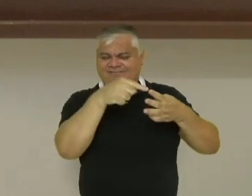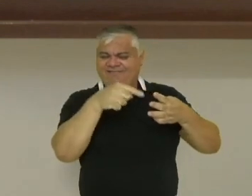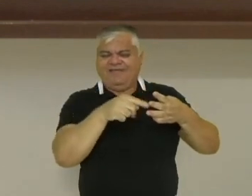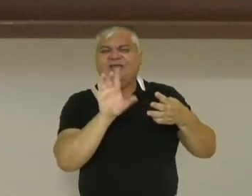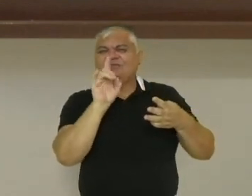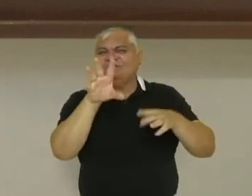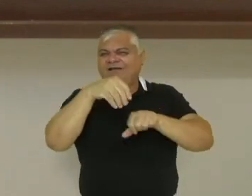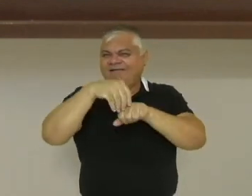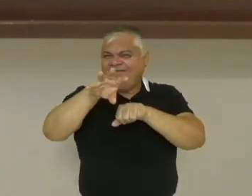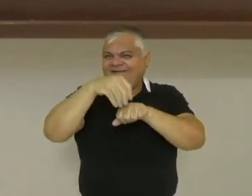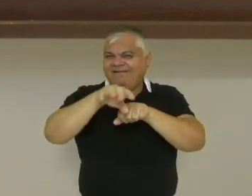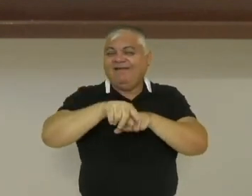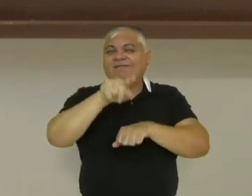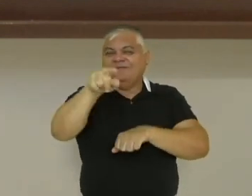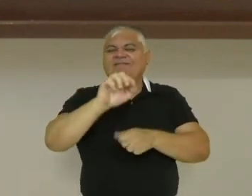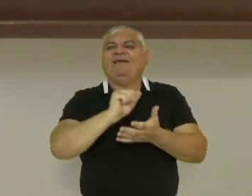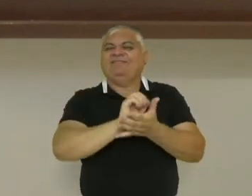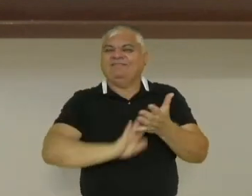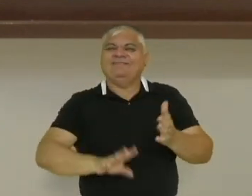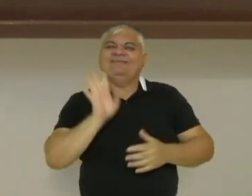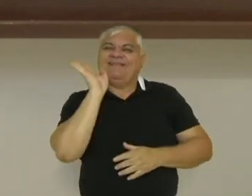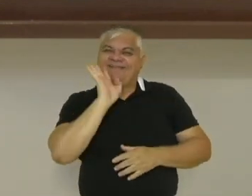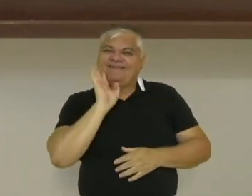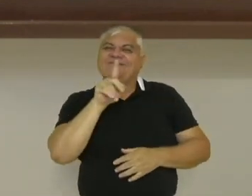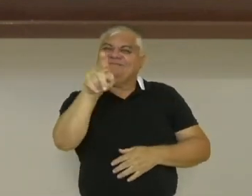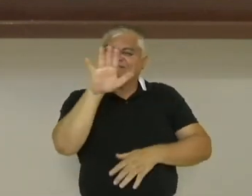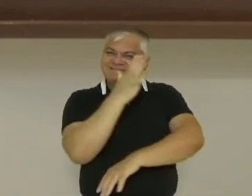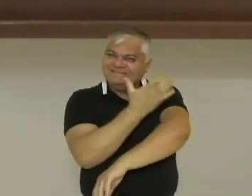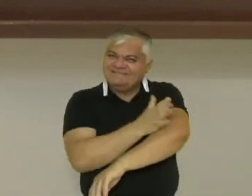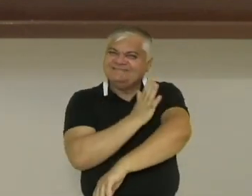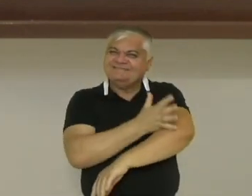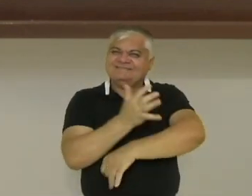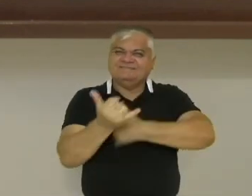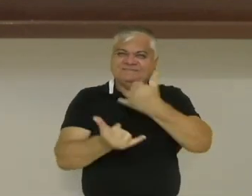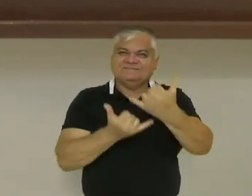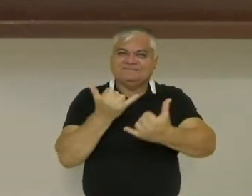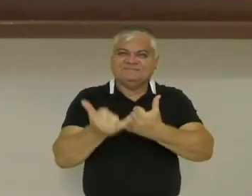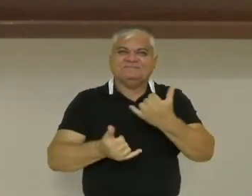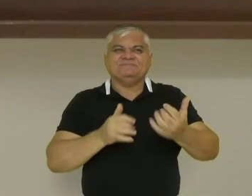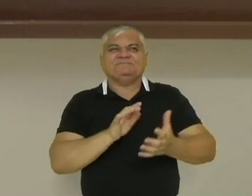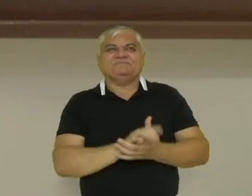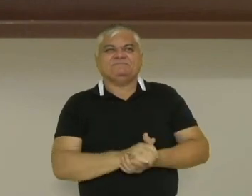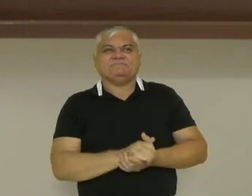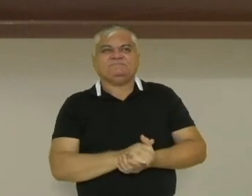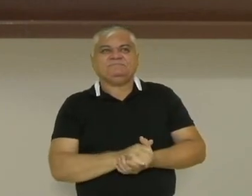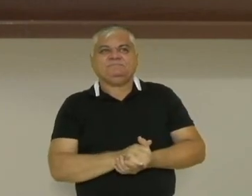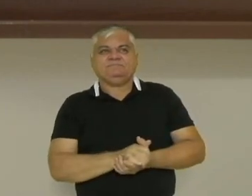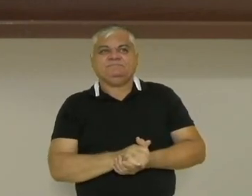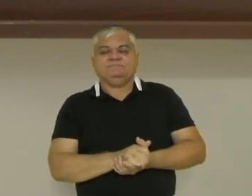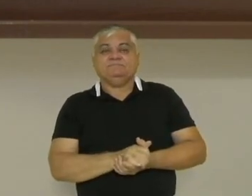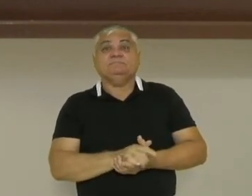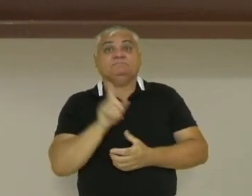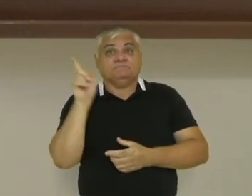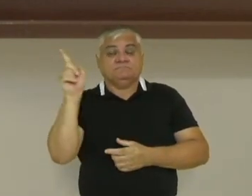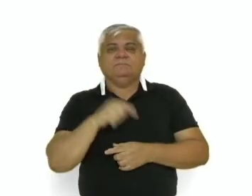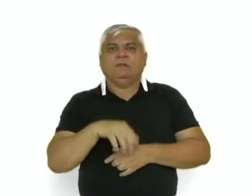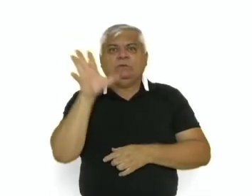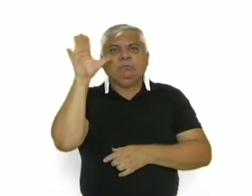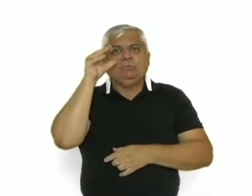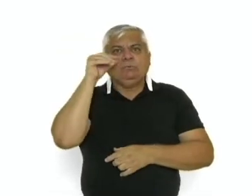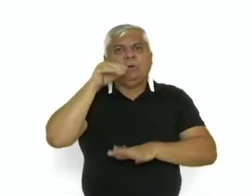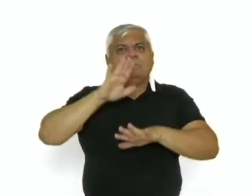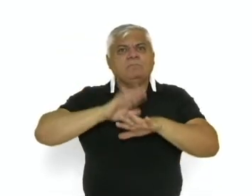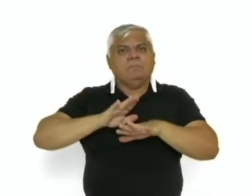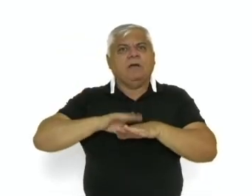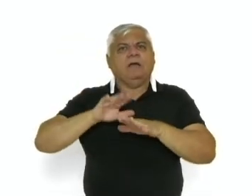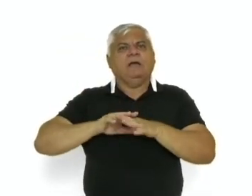QR Code, mas essas 3 atividades são legais também para vocês praticarem aí na casa de vocês. Saiba mais, né, as histórias